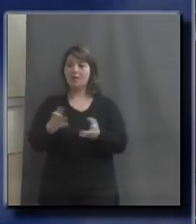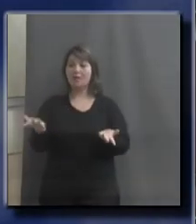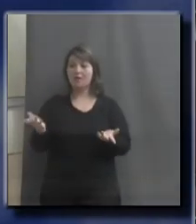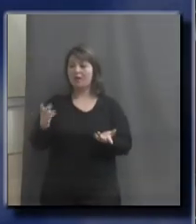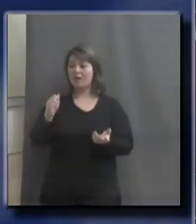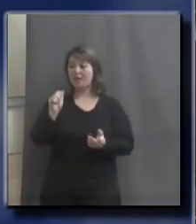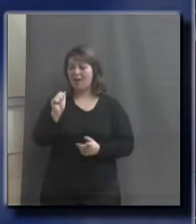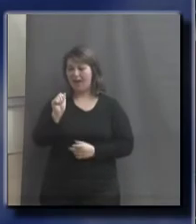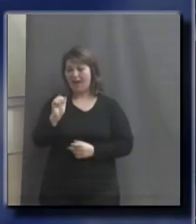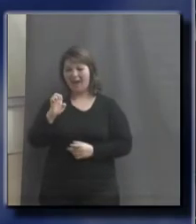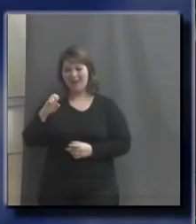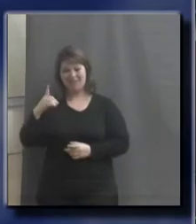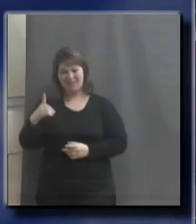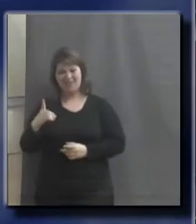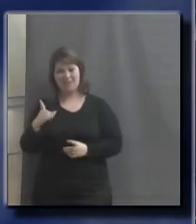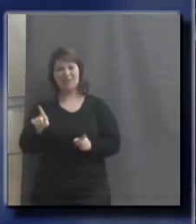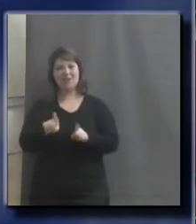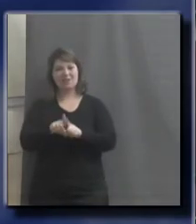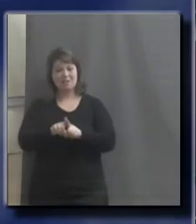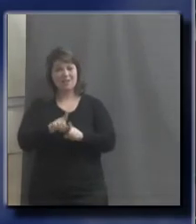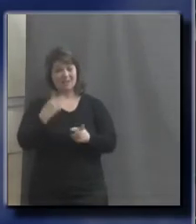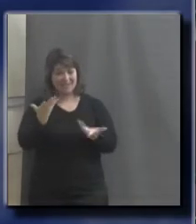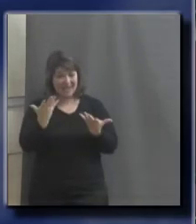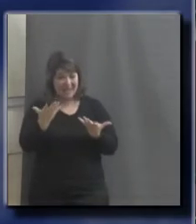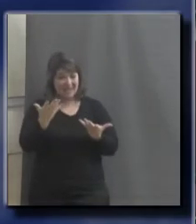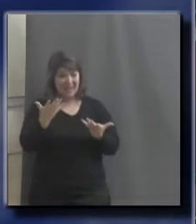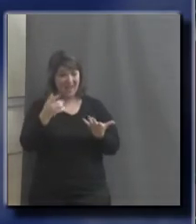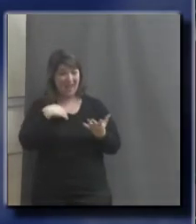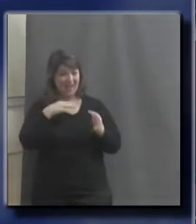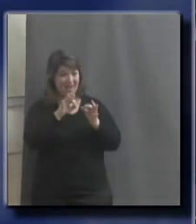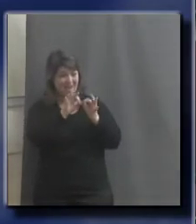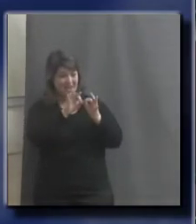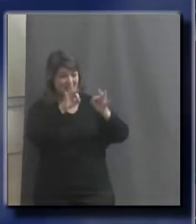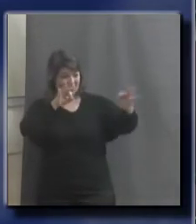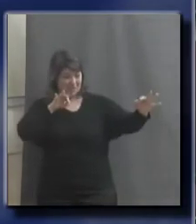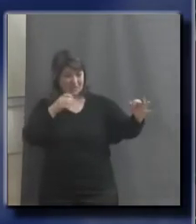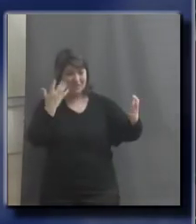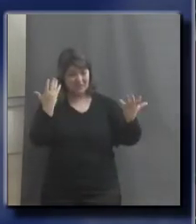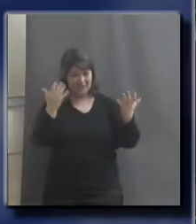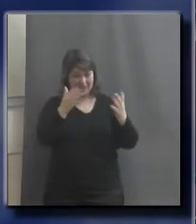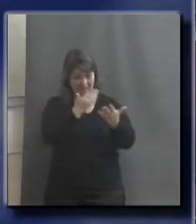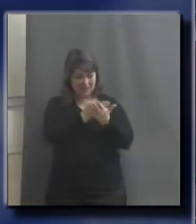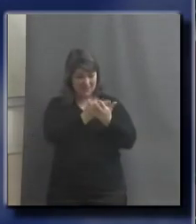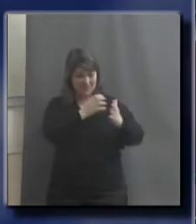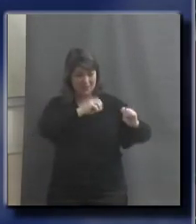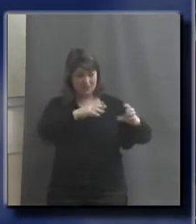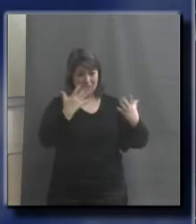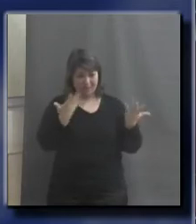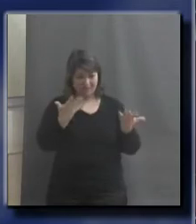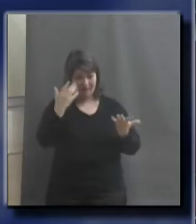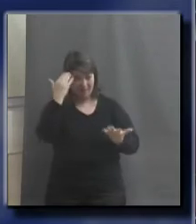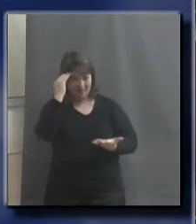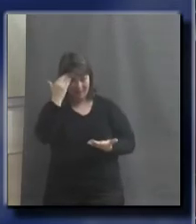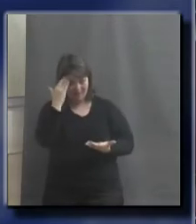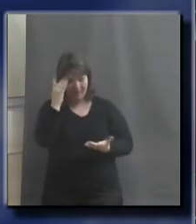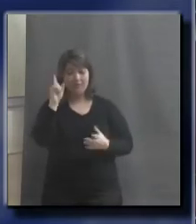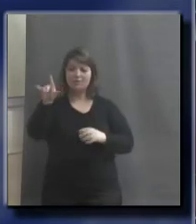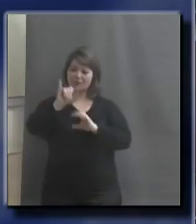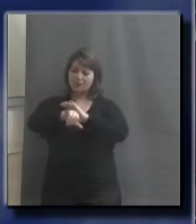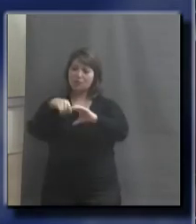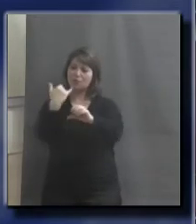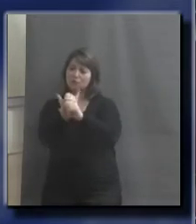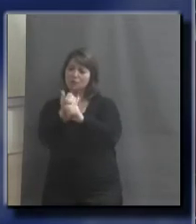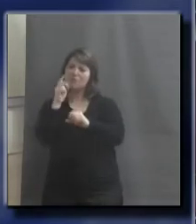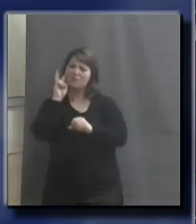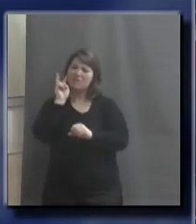Né? Se alguém quer entender de ensino à distância, vê as propagandas. Entra no Google, coloca lá ensino à distância e começa a ver as